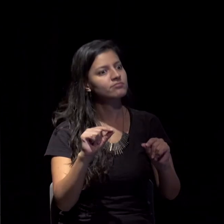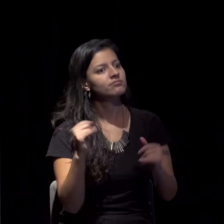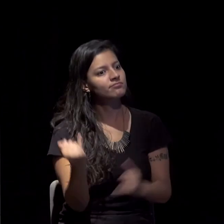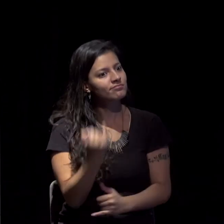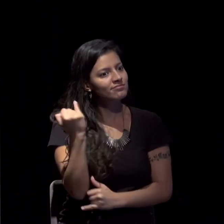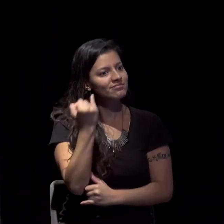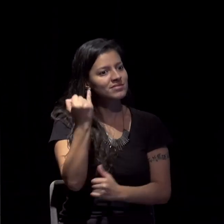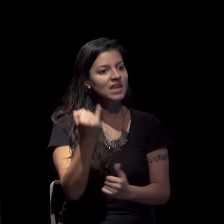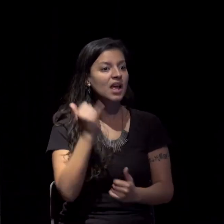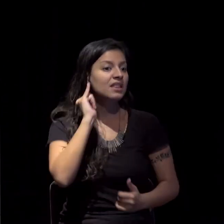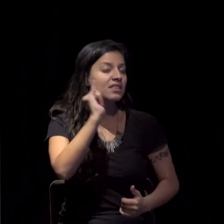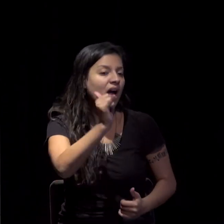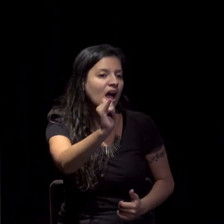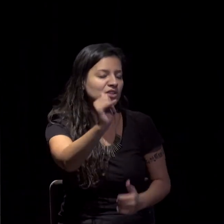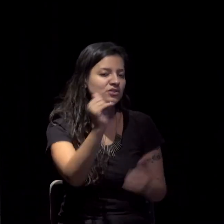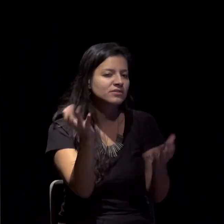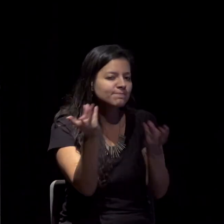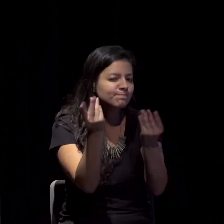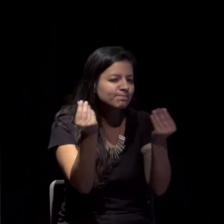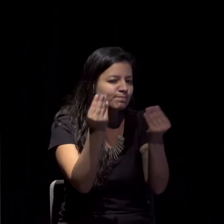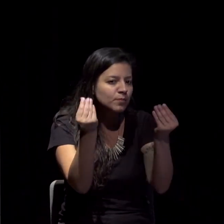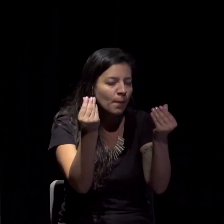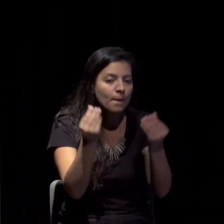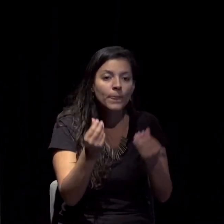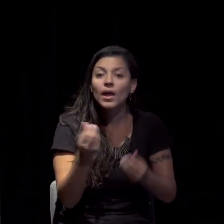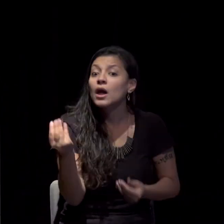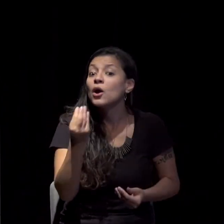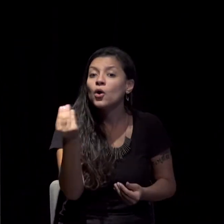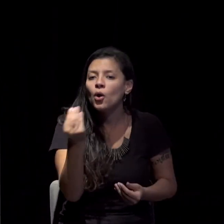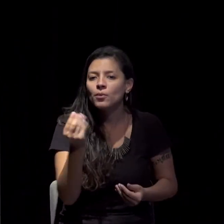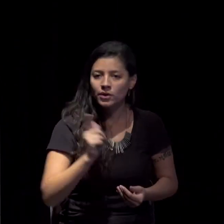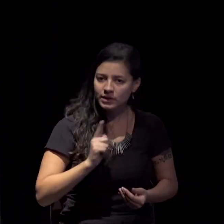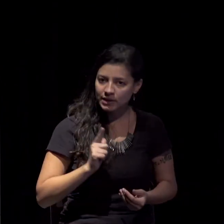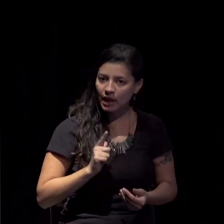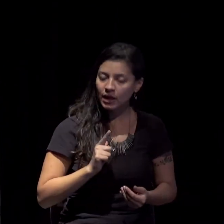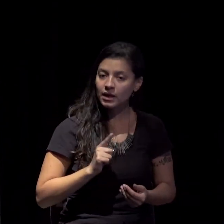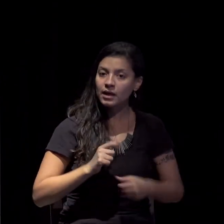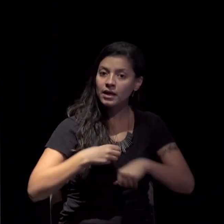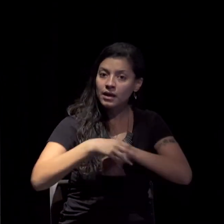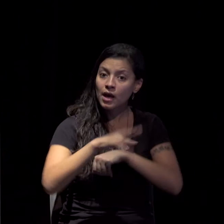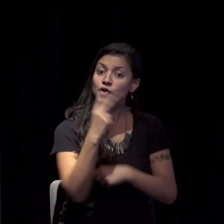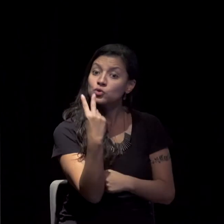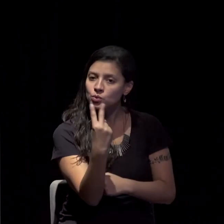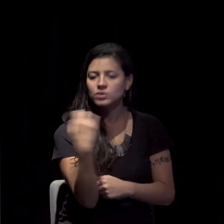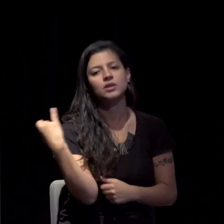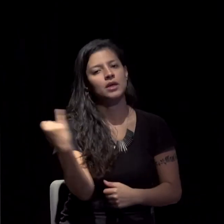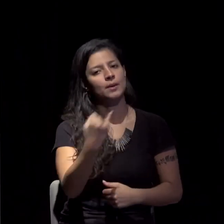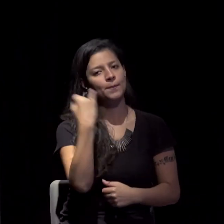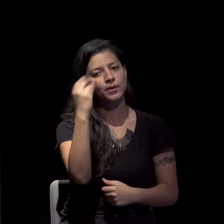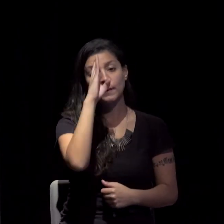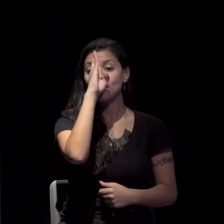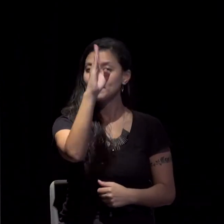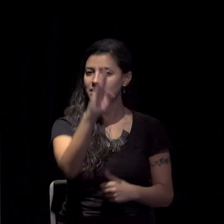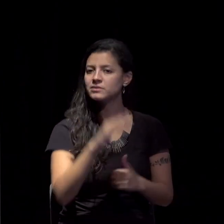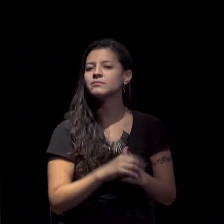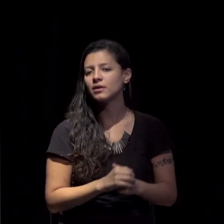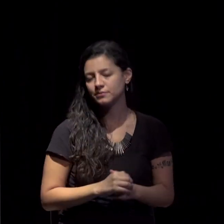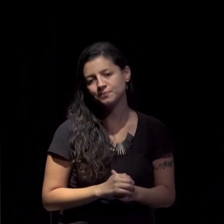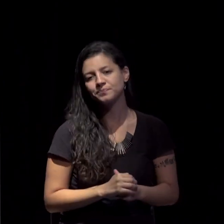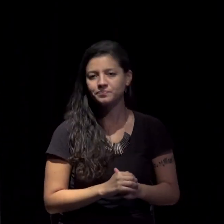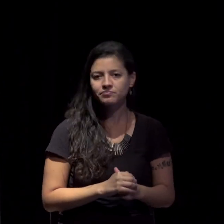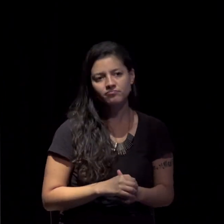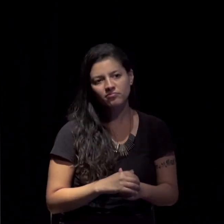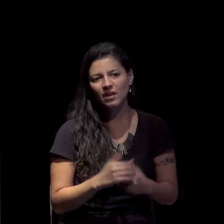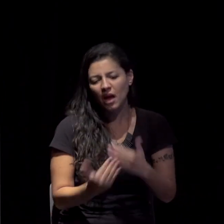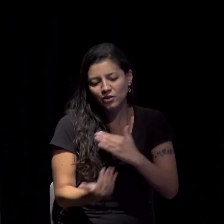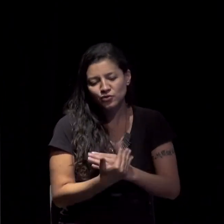concluir, essa riqueza narrativa pode ser sintetizada em duas expressões que eu julgo capitais, e que servem mais ou menos de mote para o